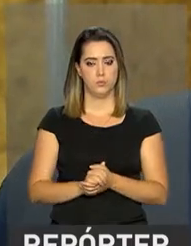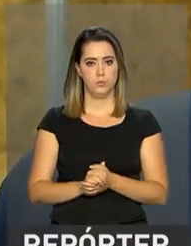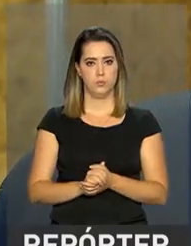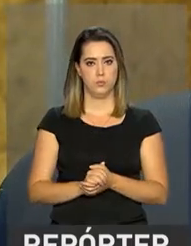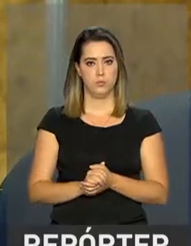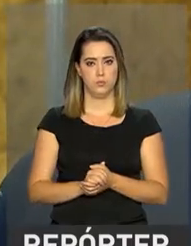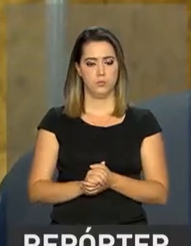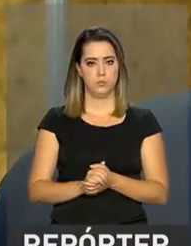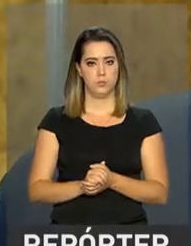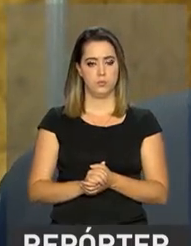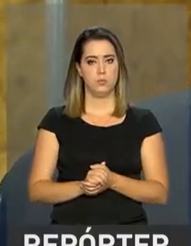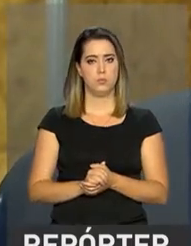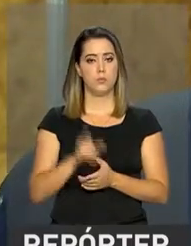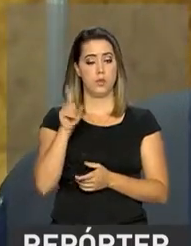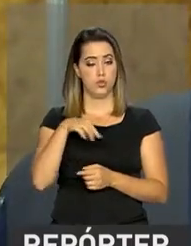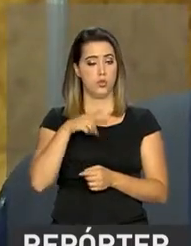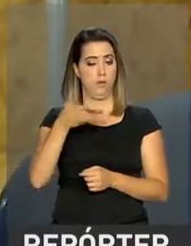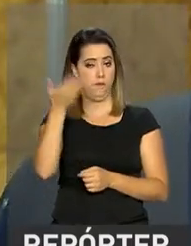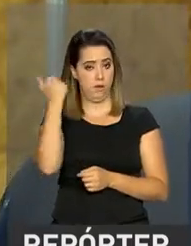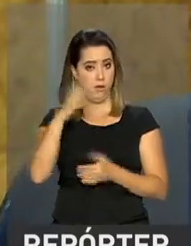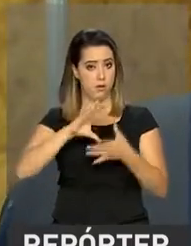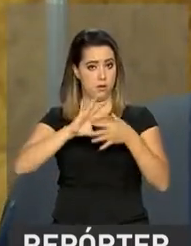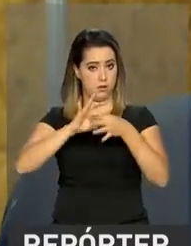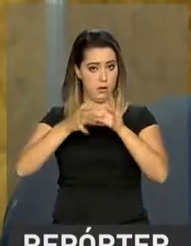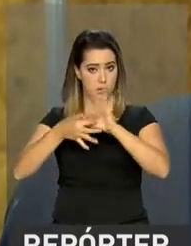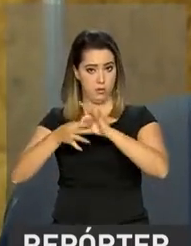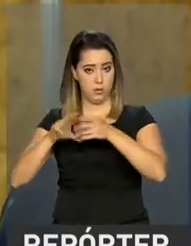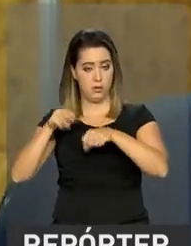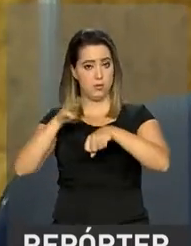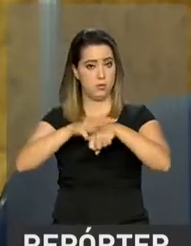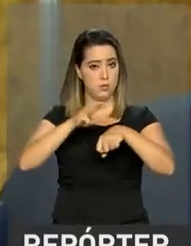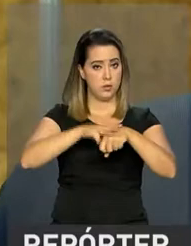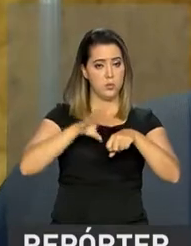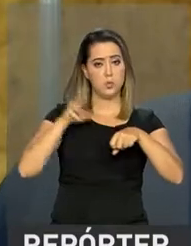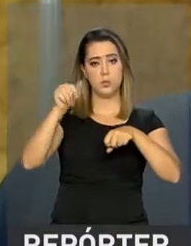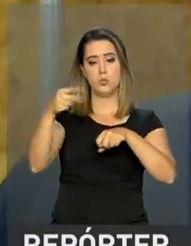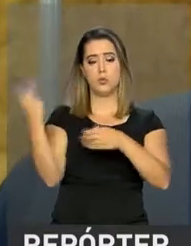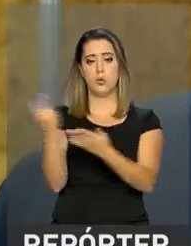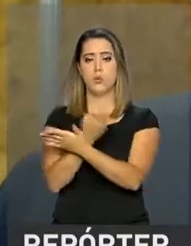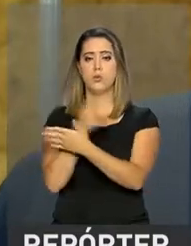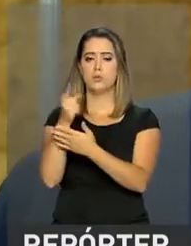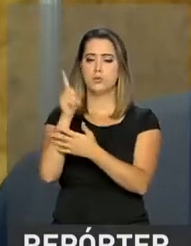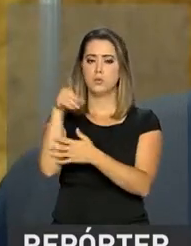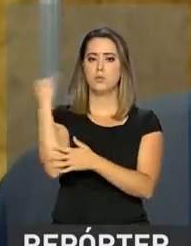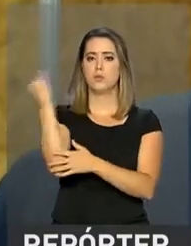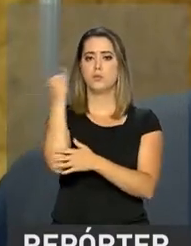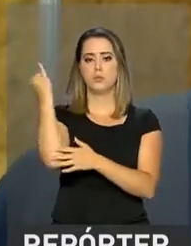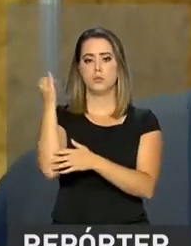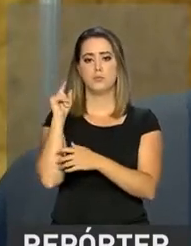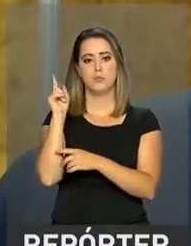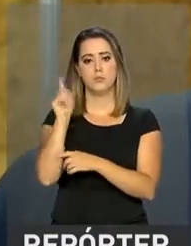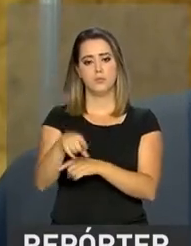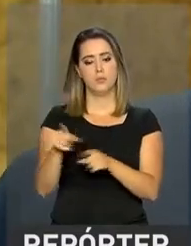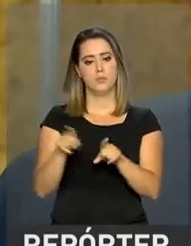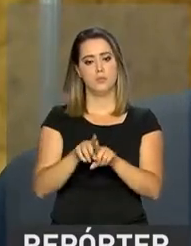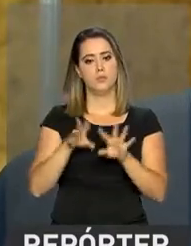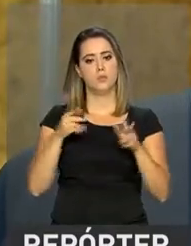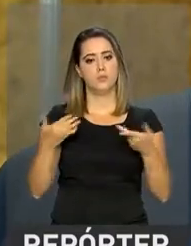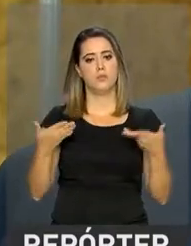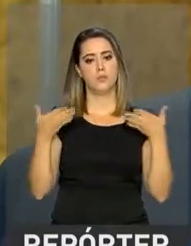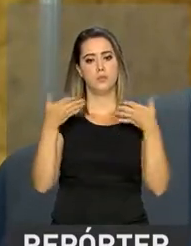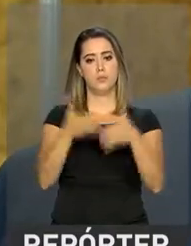o IMO, né, que é Olimpíadas de Matemática. Tudo isso é muito importante,